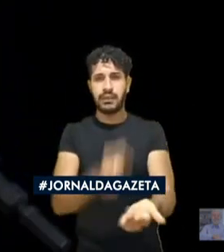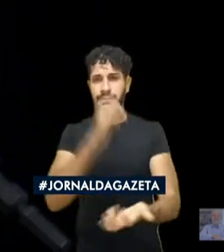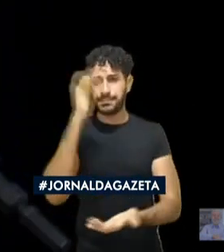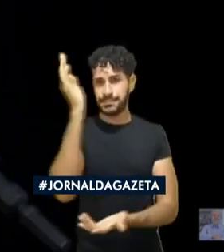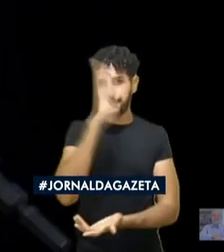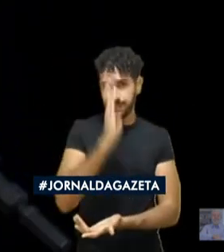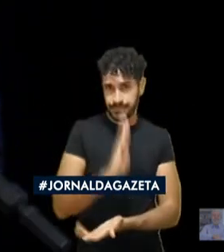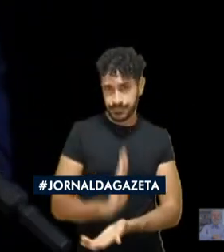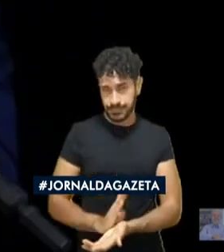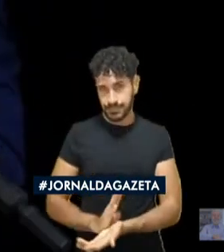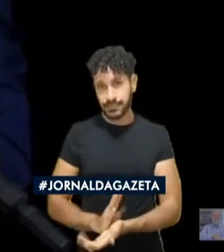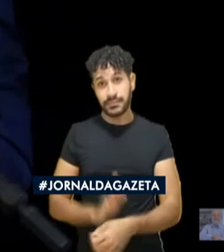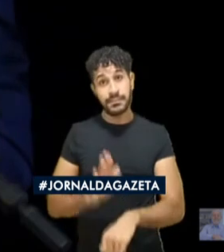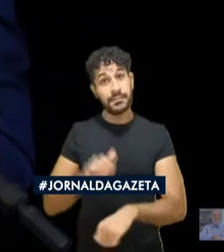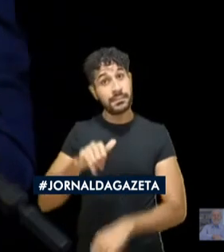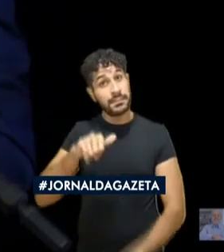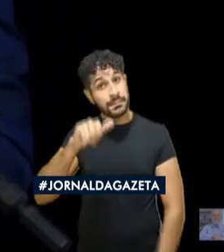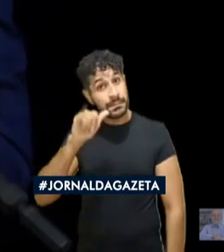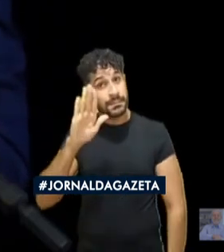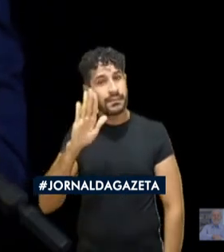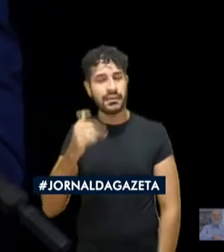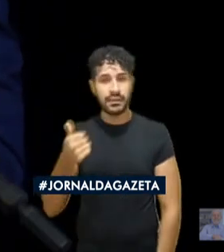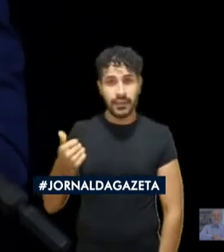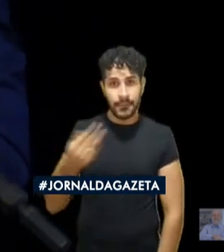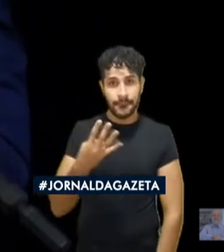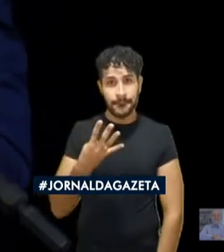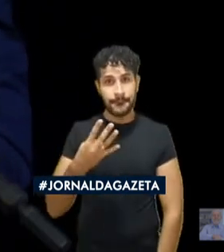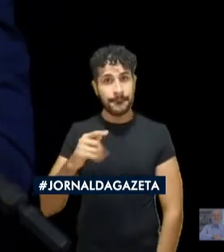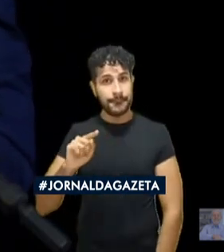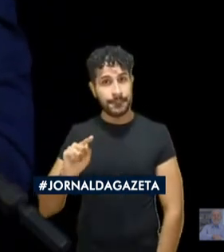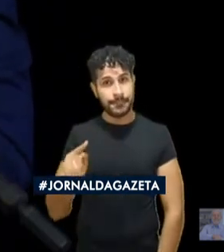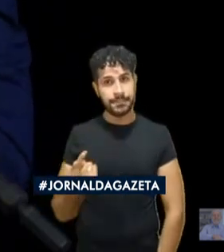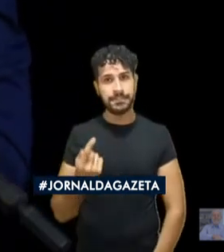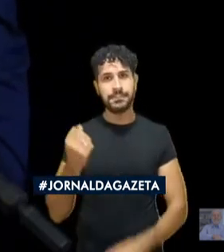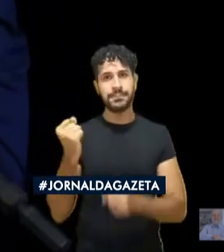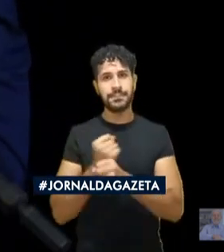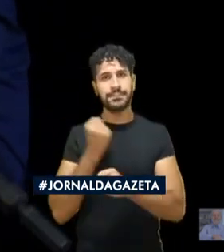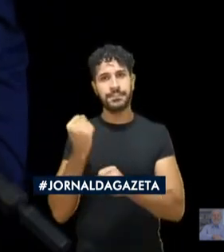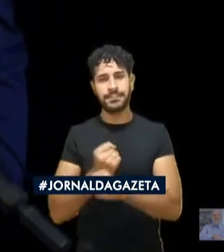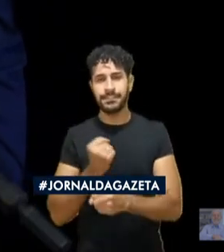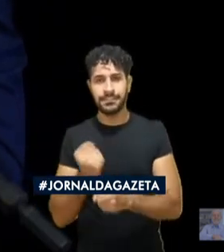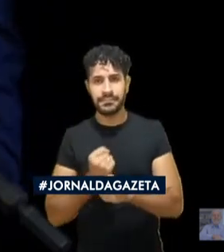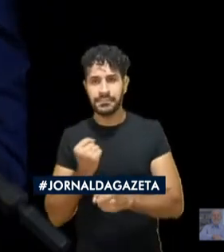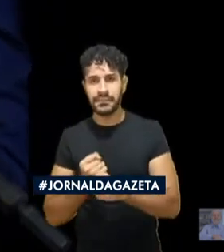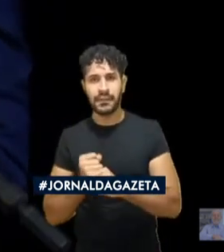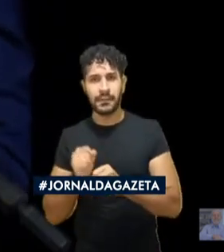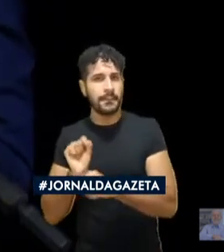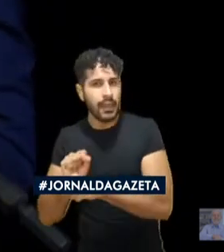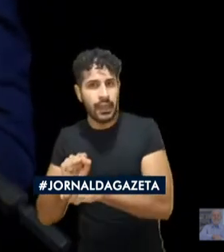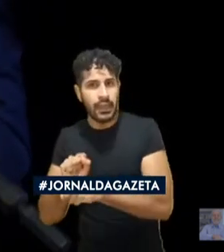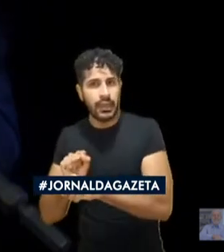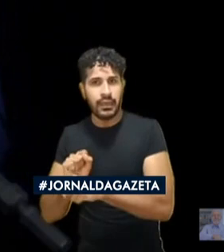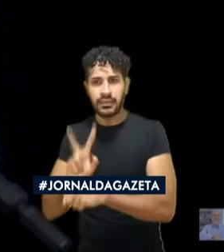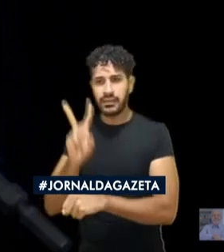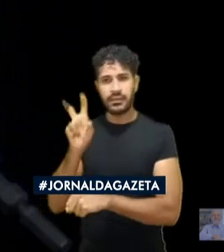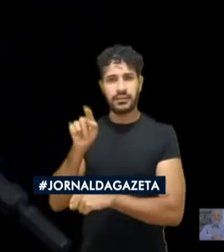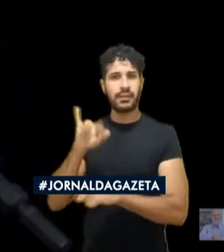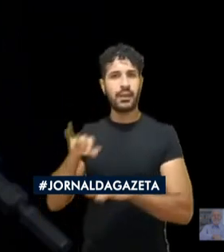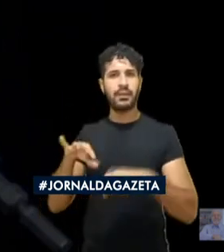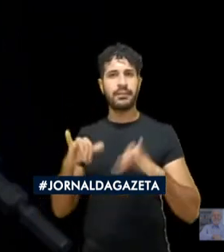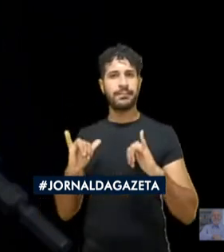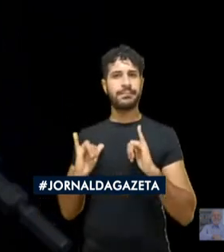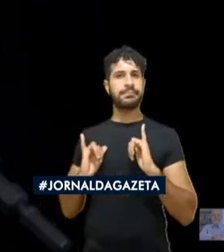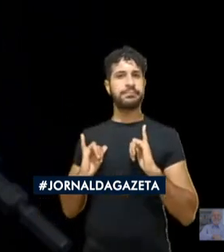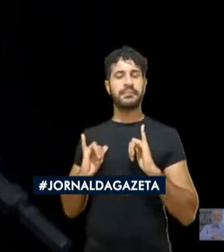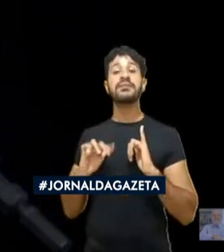mais de 14 mil obras paradas isso não é austeridade isso